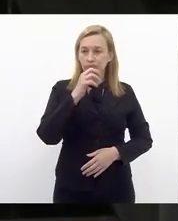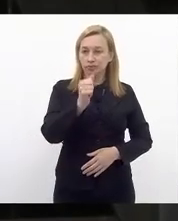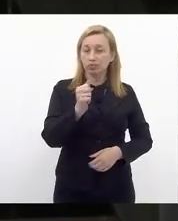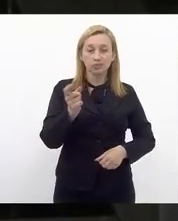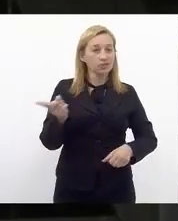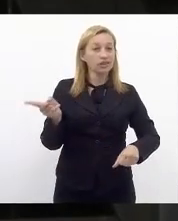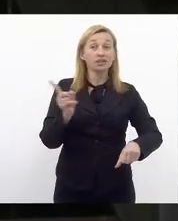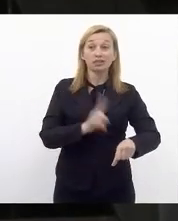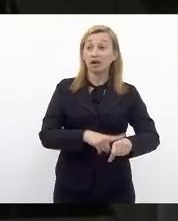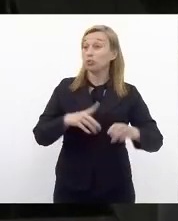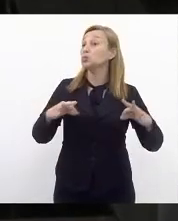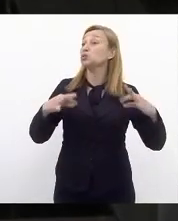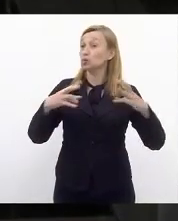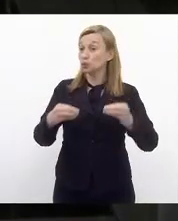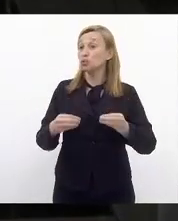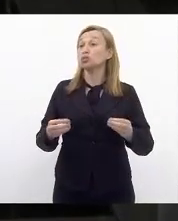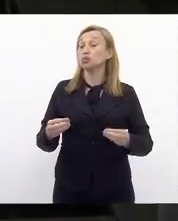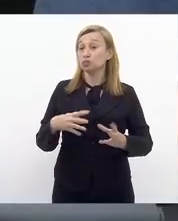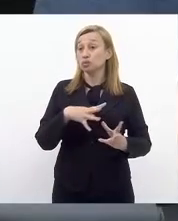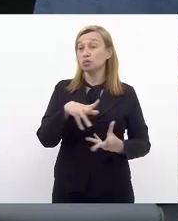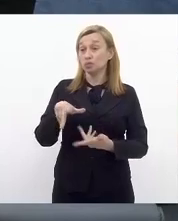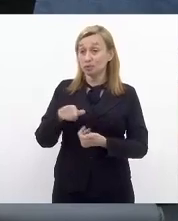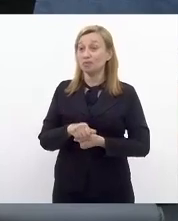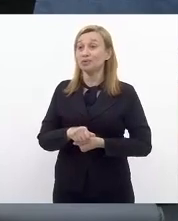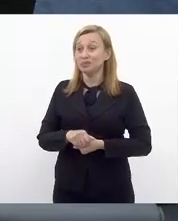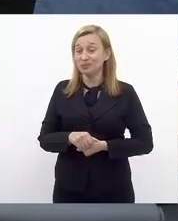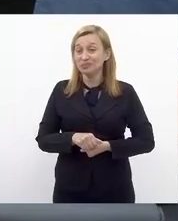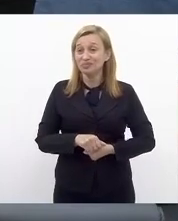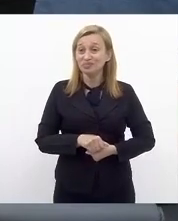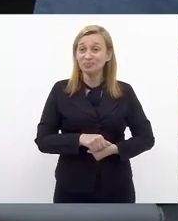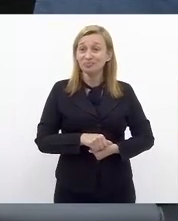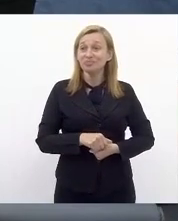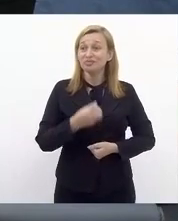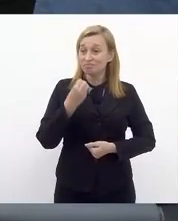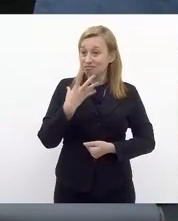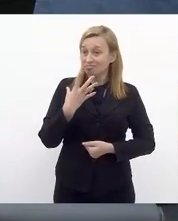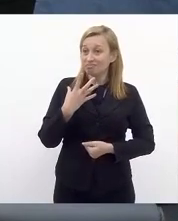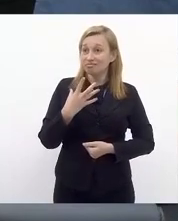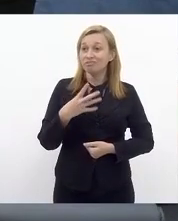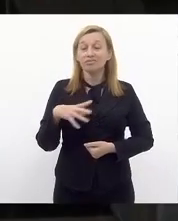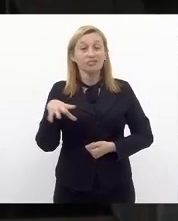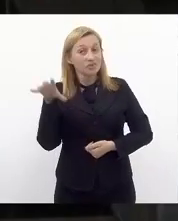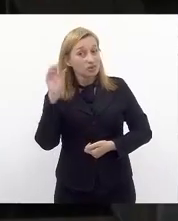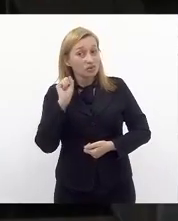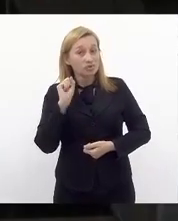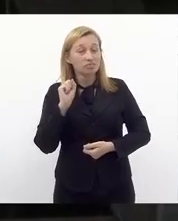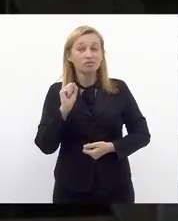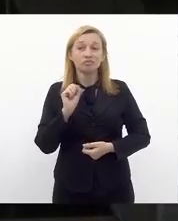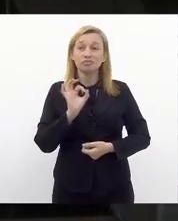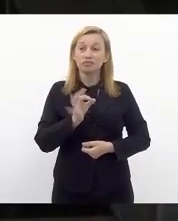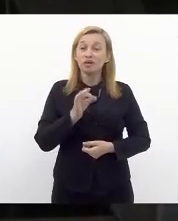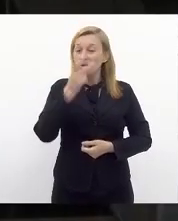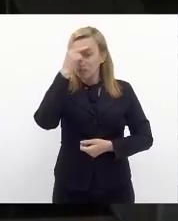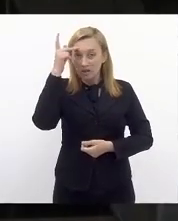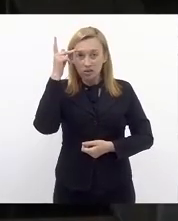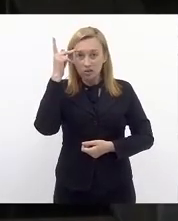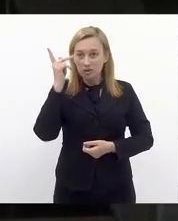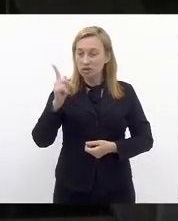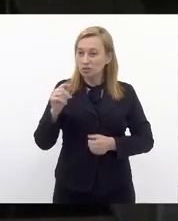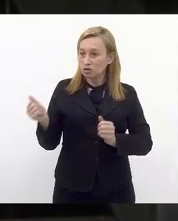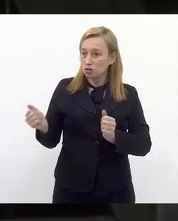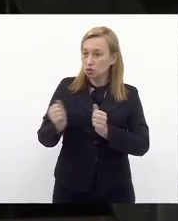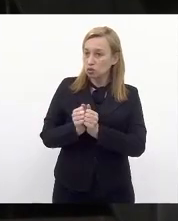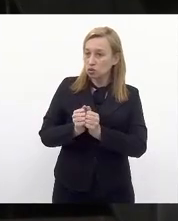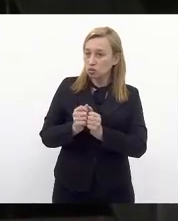não tem numa pressa posso ouvir acho que o debate tem que se instalar é muito bom que a gente ouça inclusive pessoas que não estão conosco